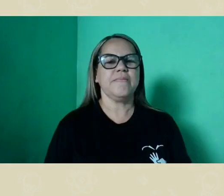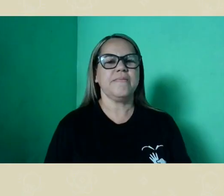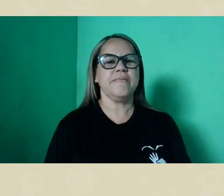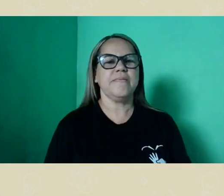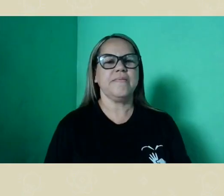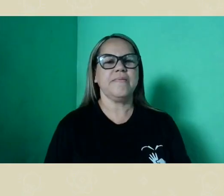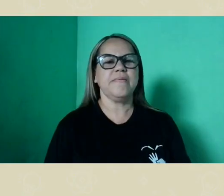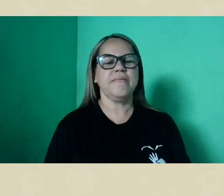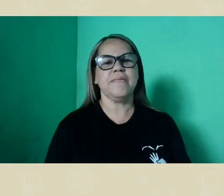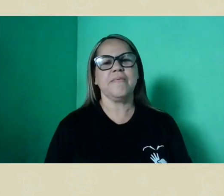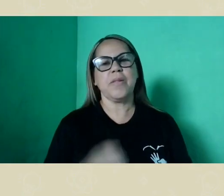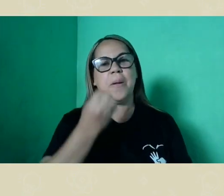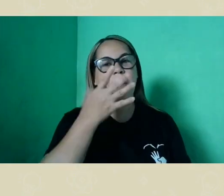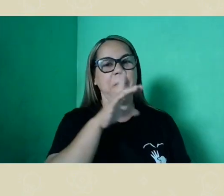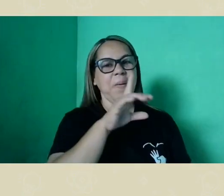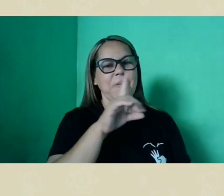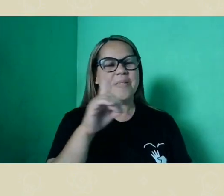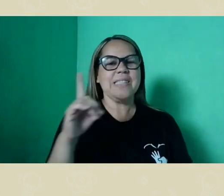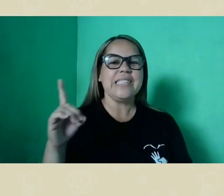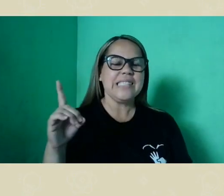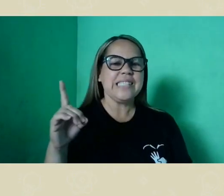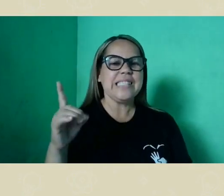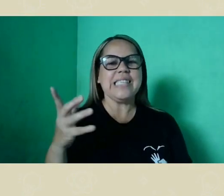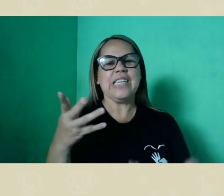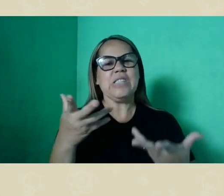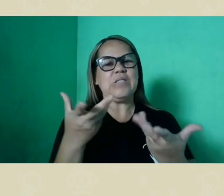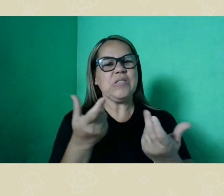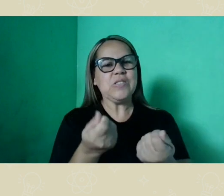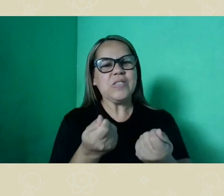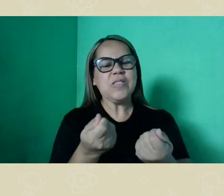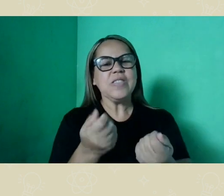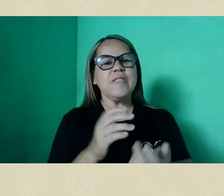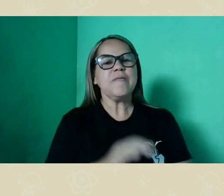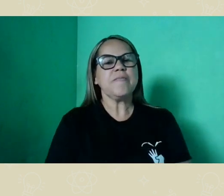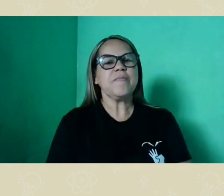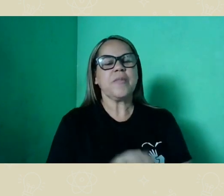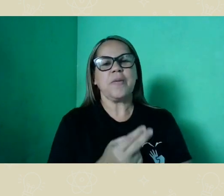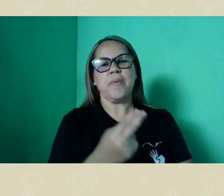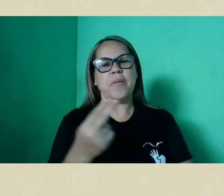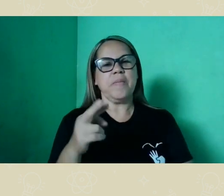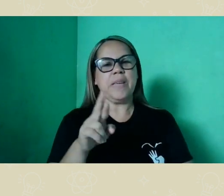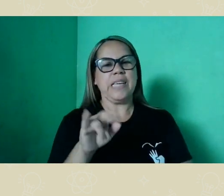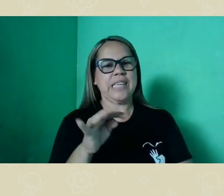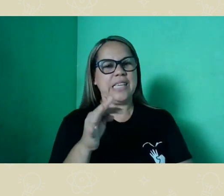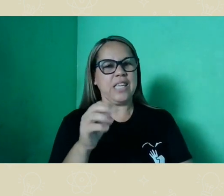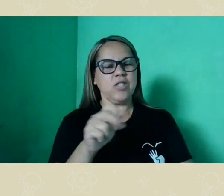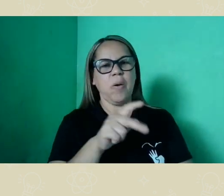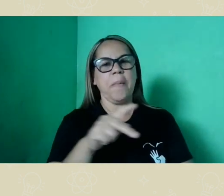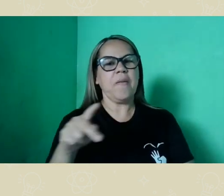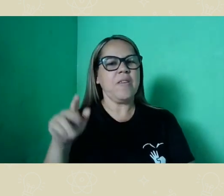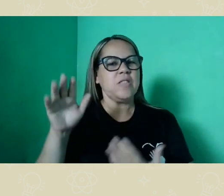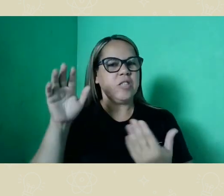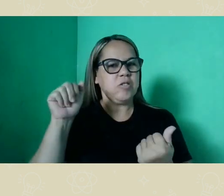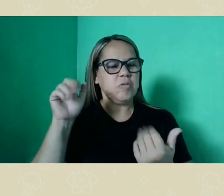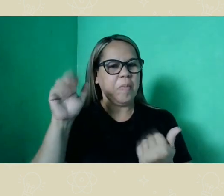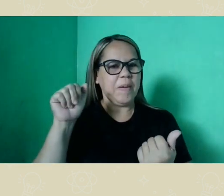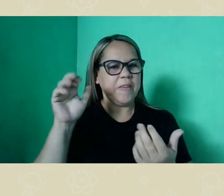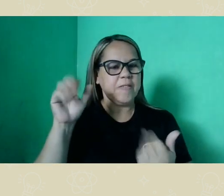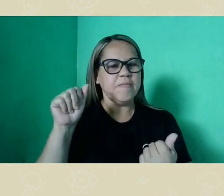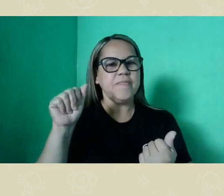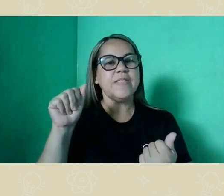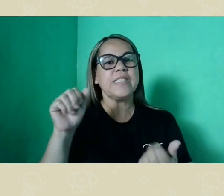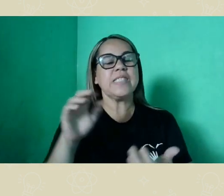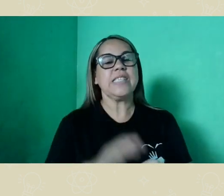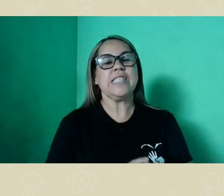bom dia a todos meu nome é Rita sou professora de espanhol venho